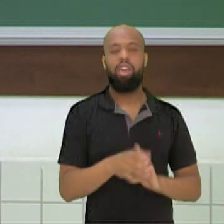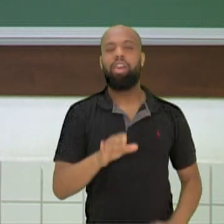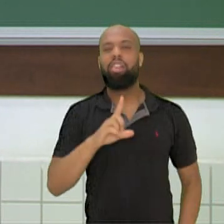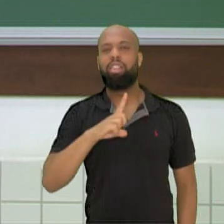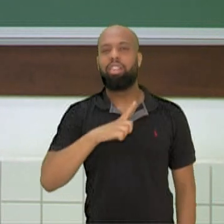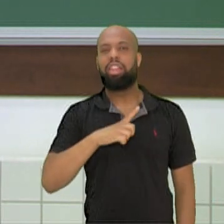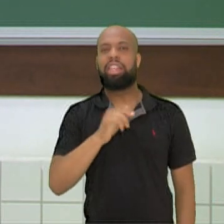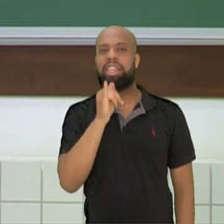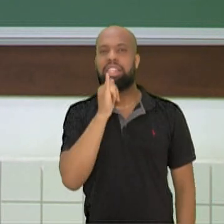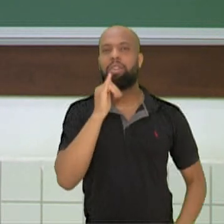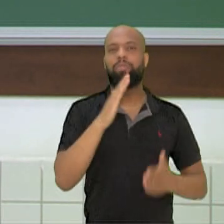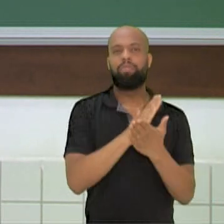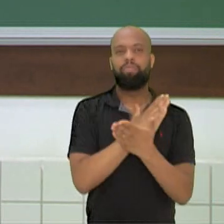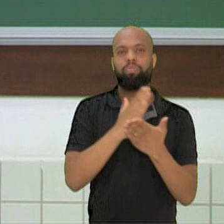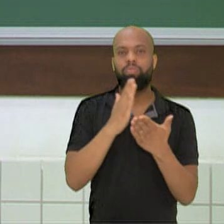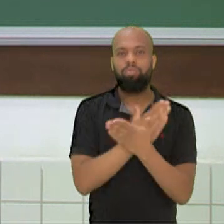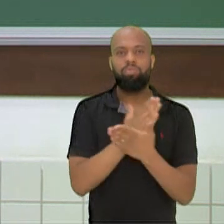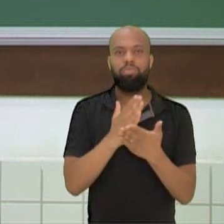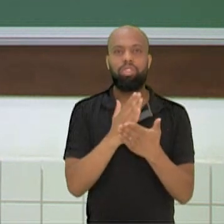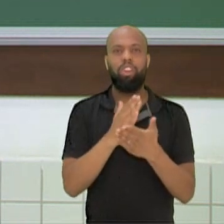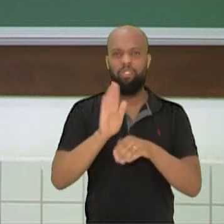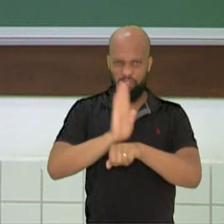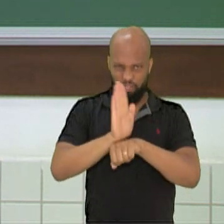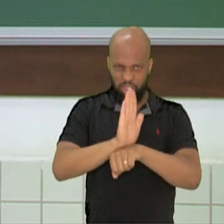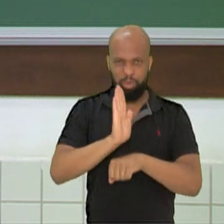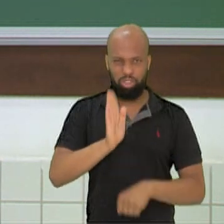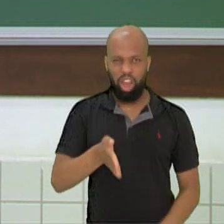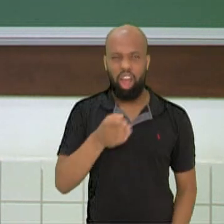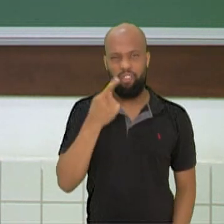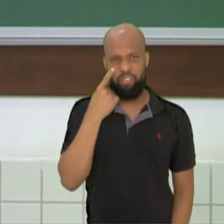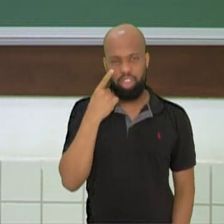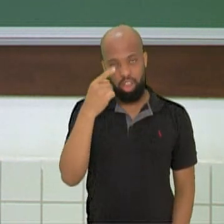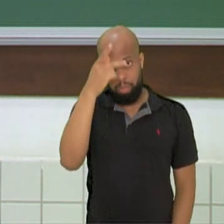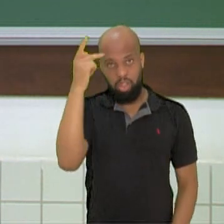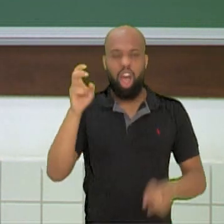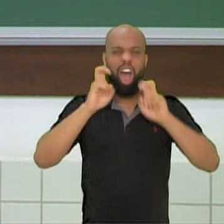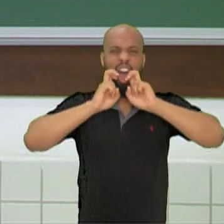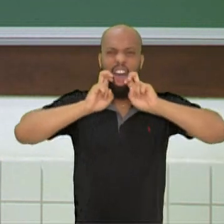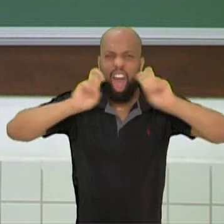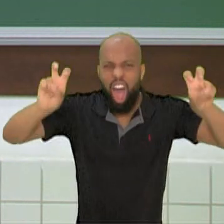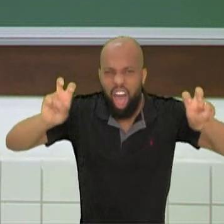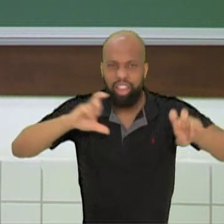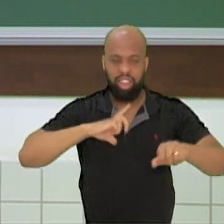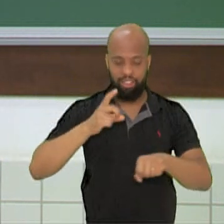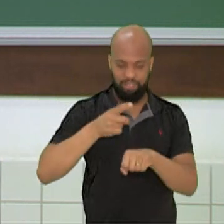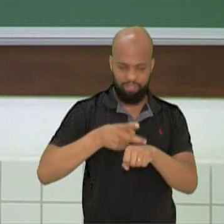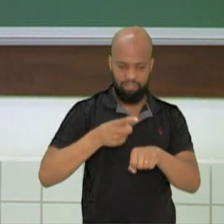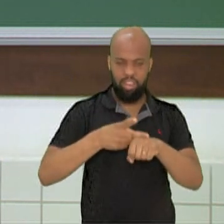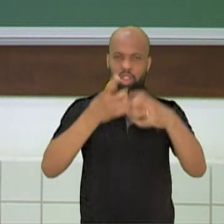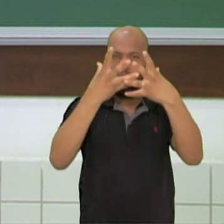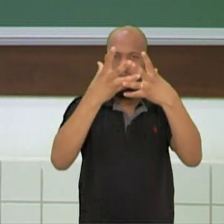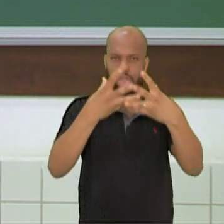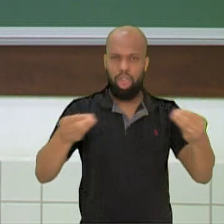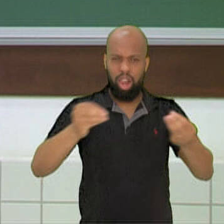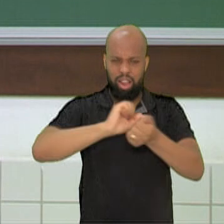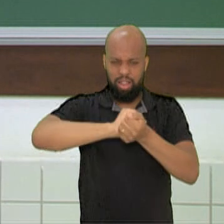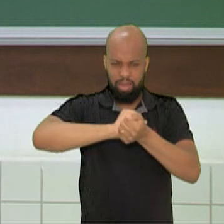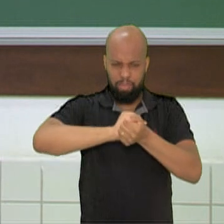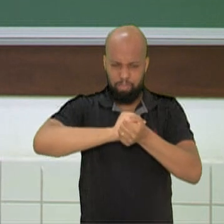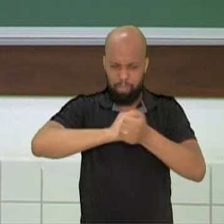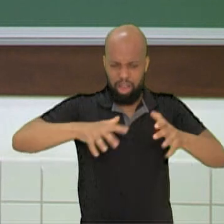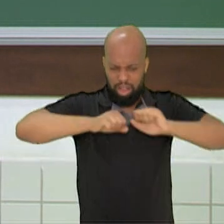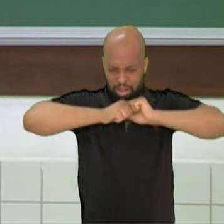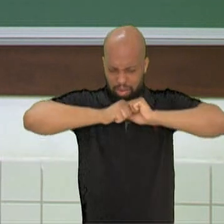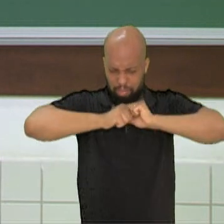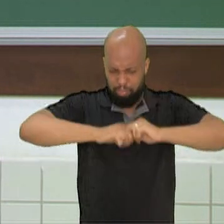pessoa grite e algumas vidraças acabem estourando justamente por causa desse grito. Isso ocorre com o aspecto da